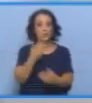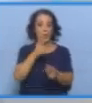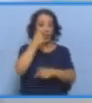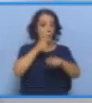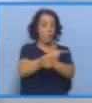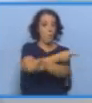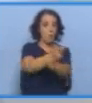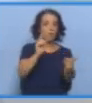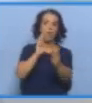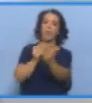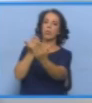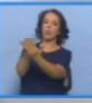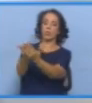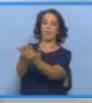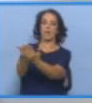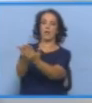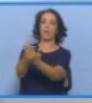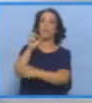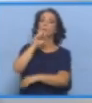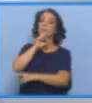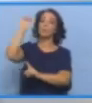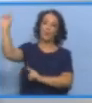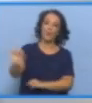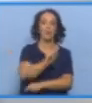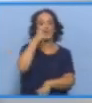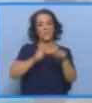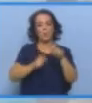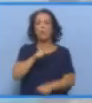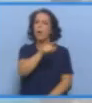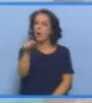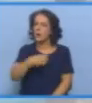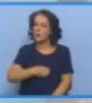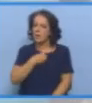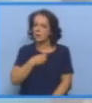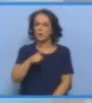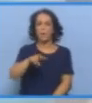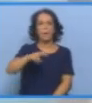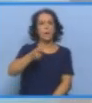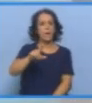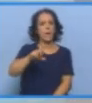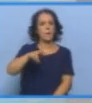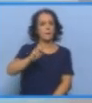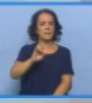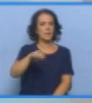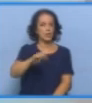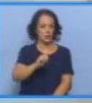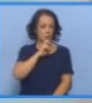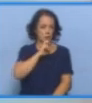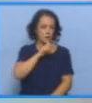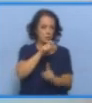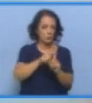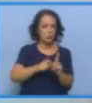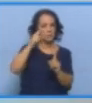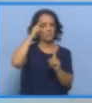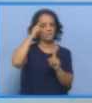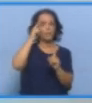povo que lhe deu esse ser bispo de povo. Mas acha que Dom Manuel Martins tinha essa perspectiva conservadora sobre o